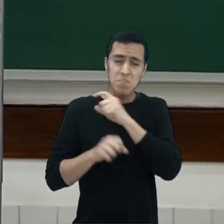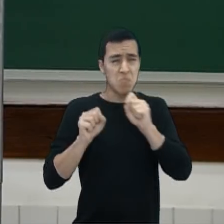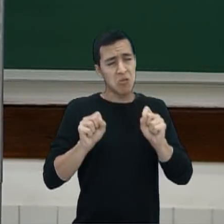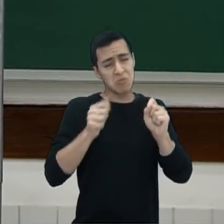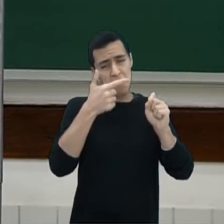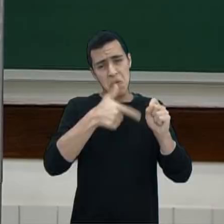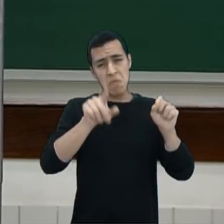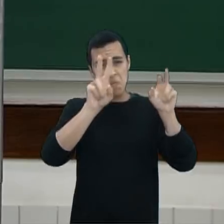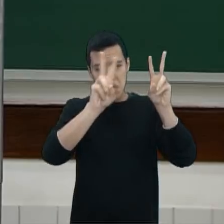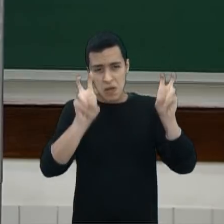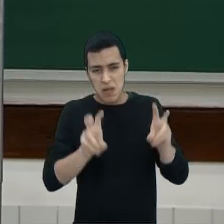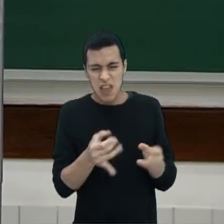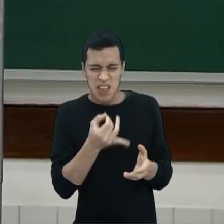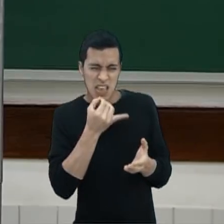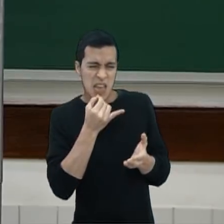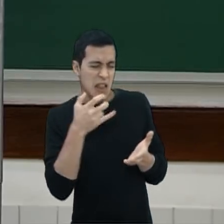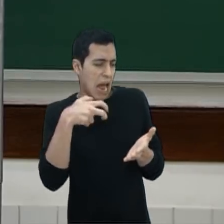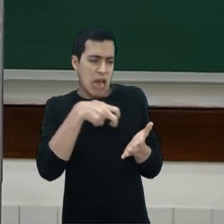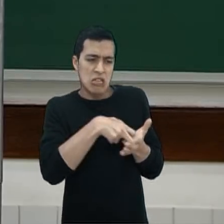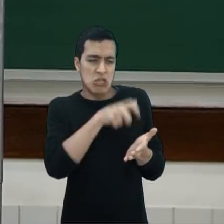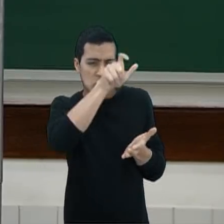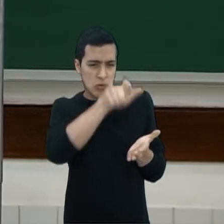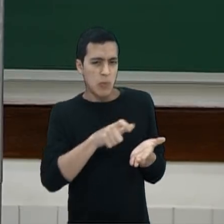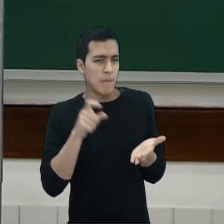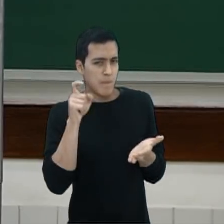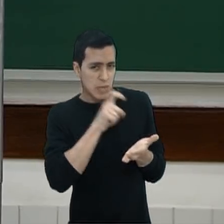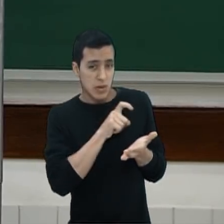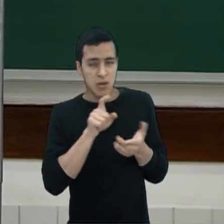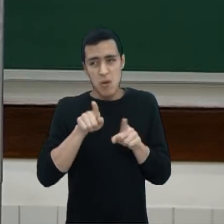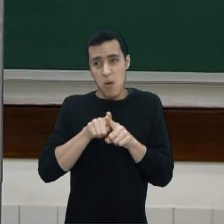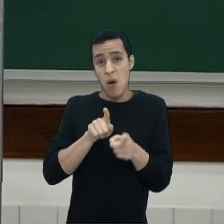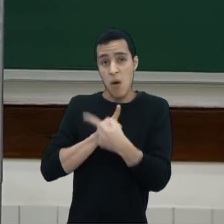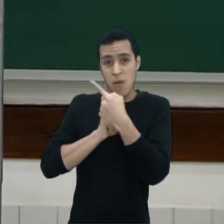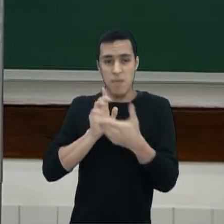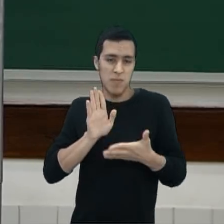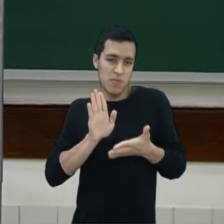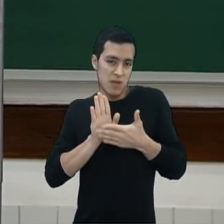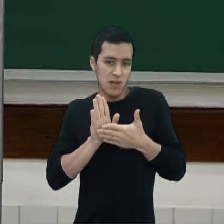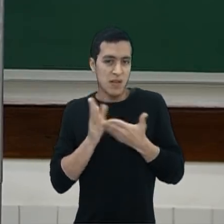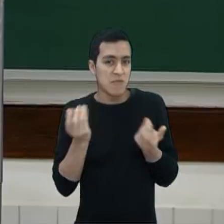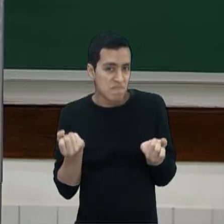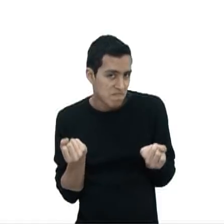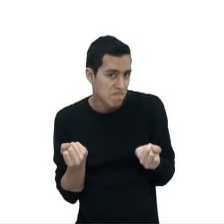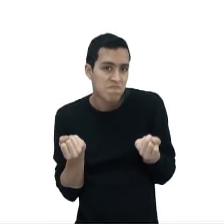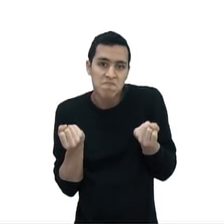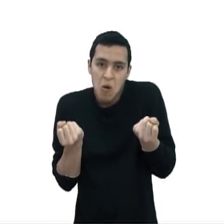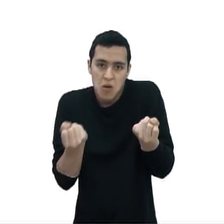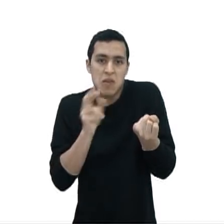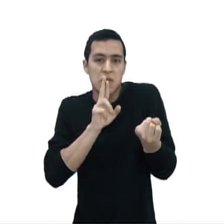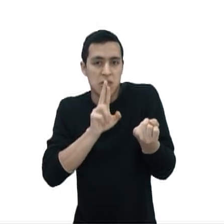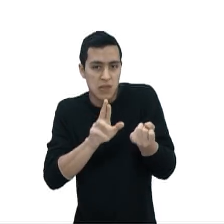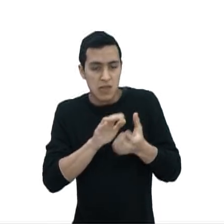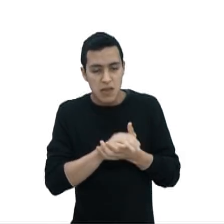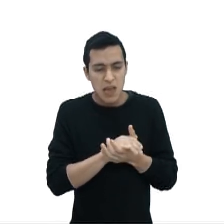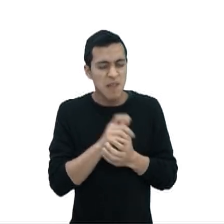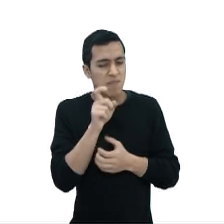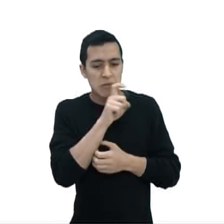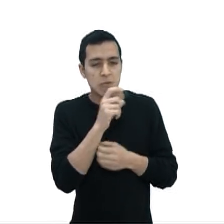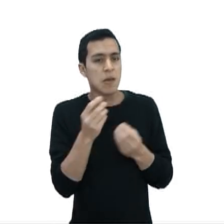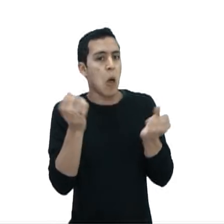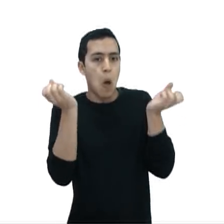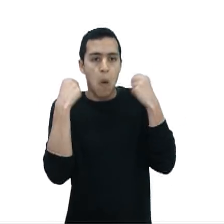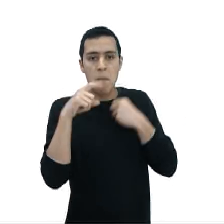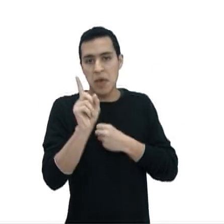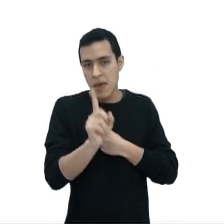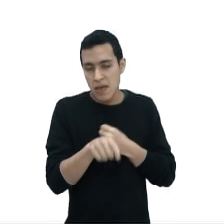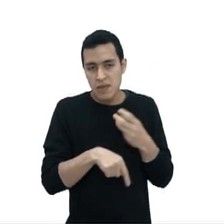outros títulos, né? Ou sei lá, O Castigo do Mentiroso, como está proposto ali, né, como possibilidade de resposta, A Mentira Não Compensa,